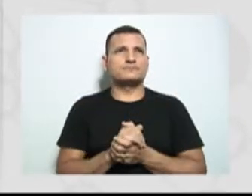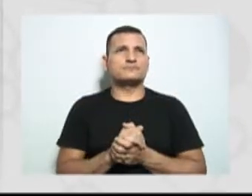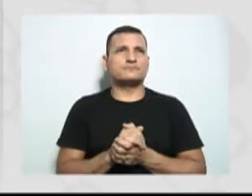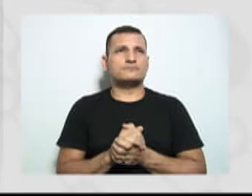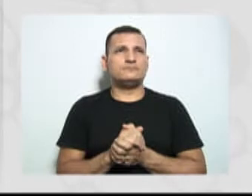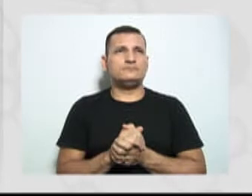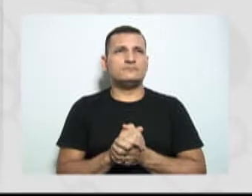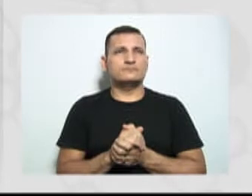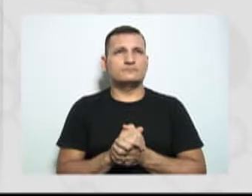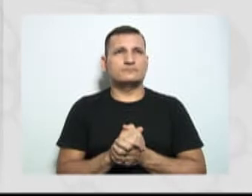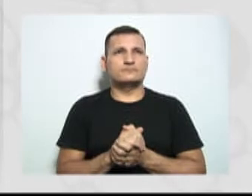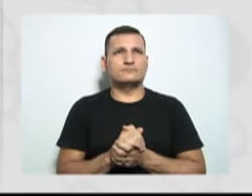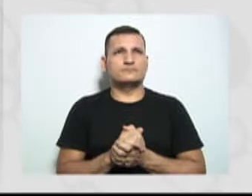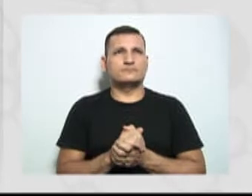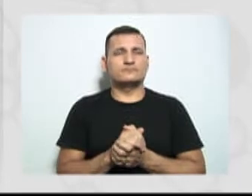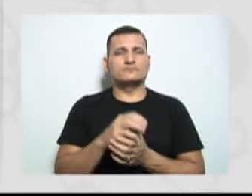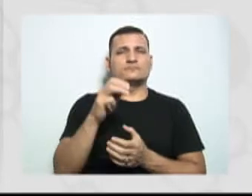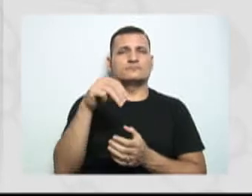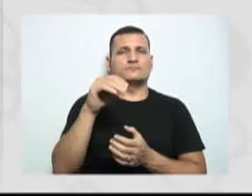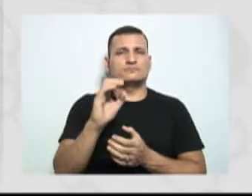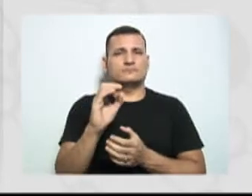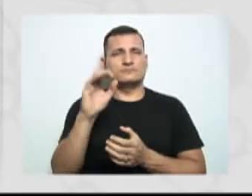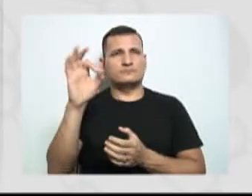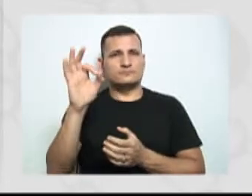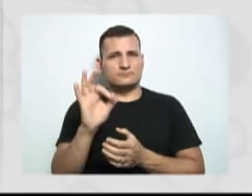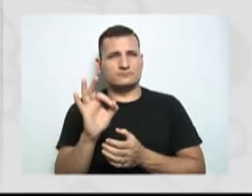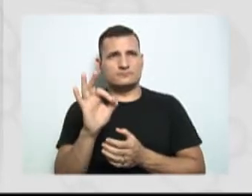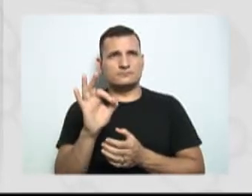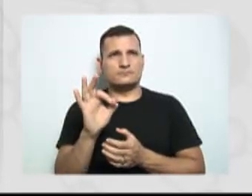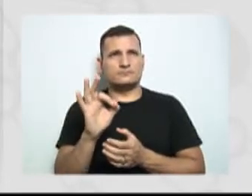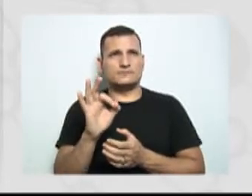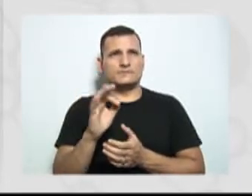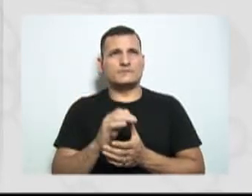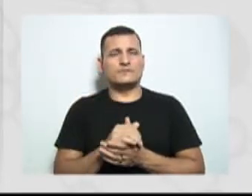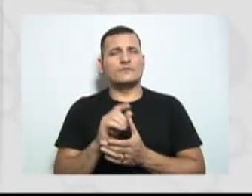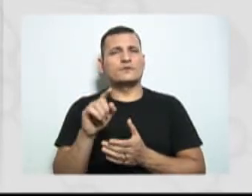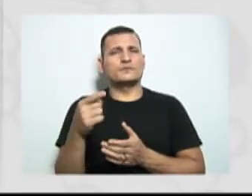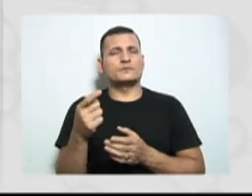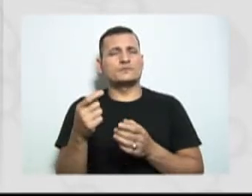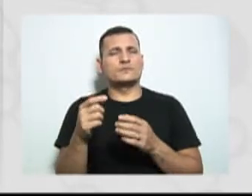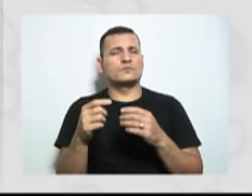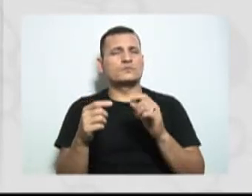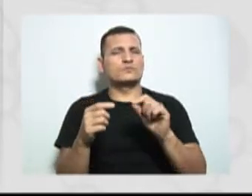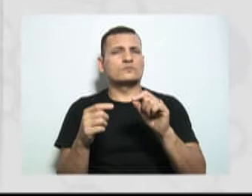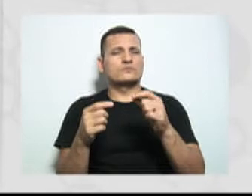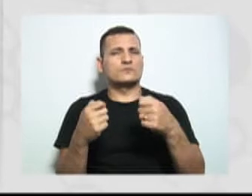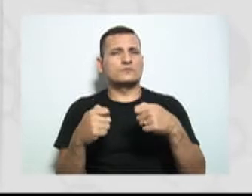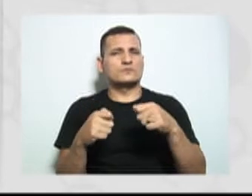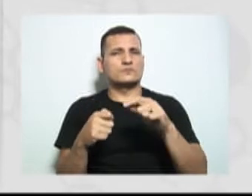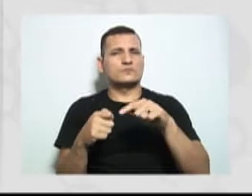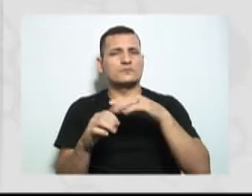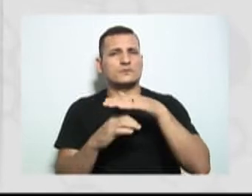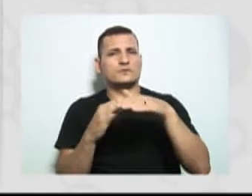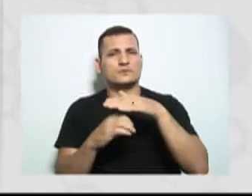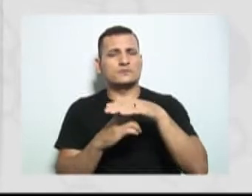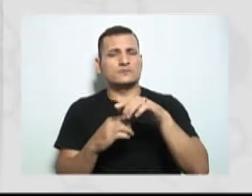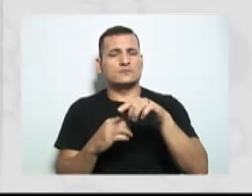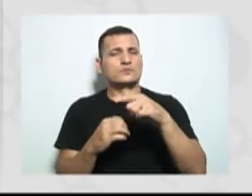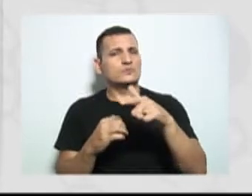fazer como se fosse uma DRE, e o necessário para que a empresa não tenha um lucro ou